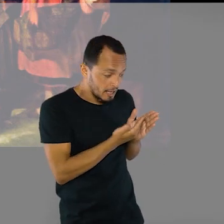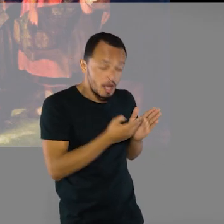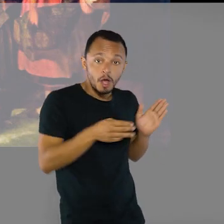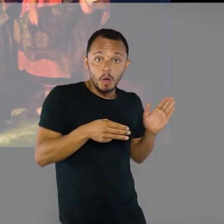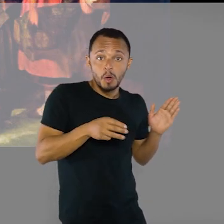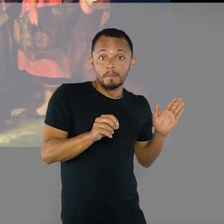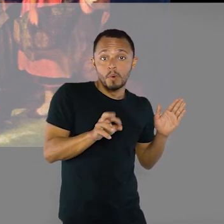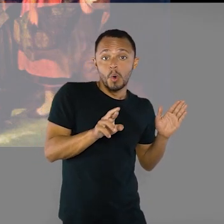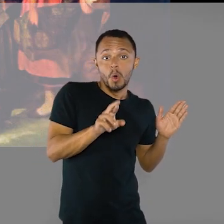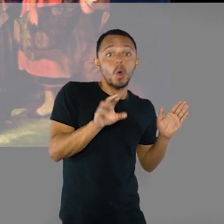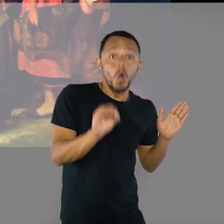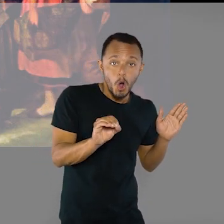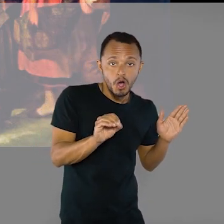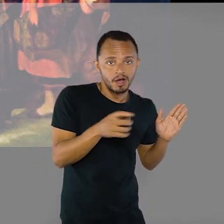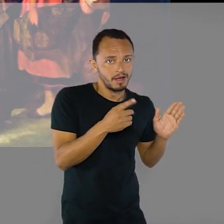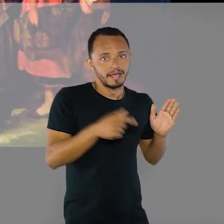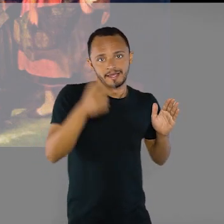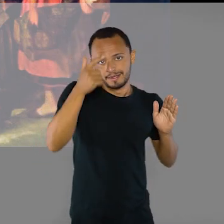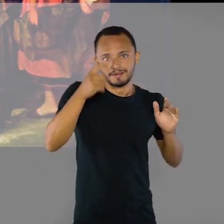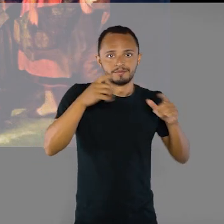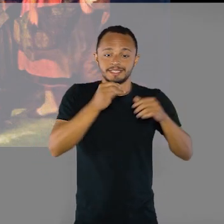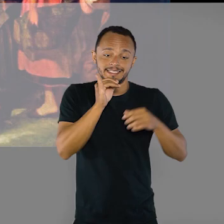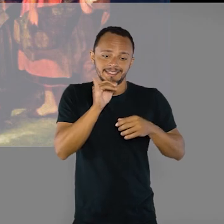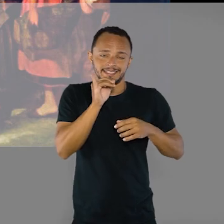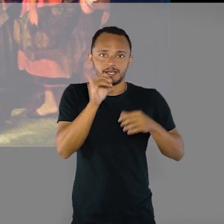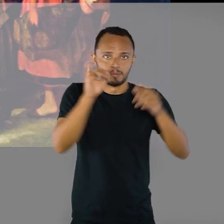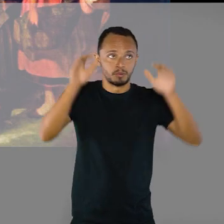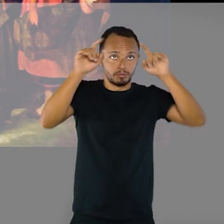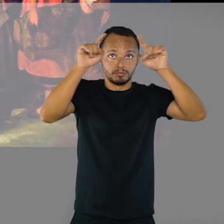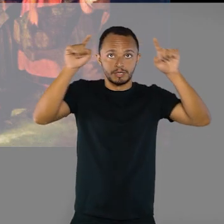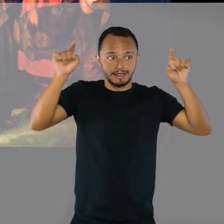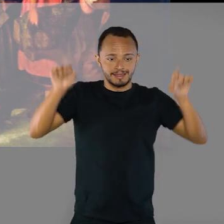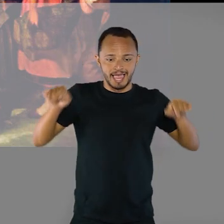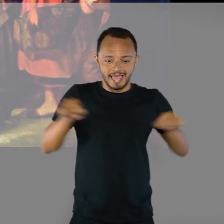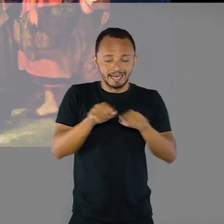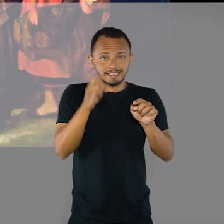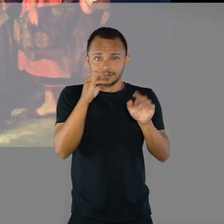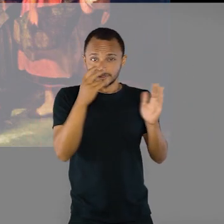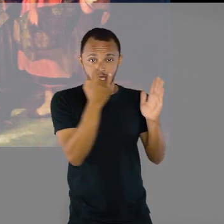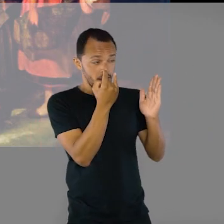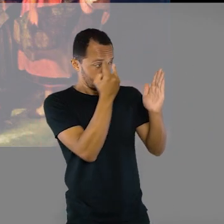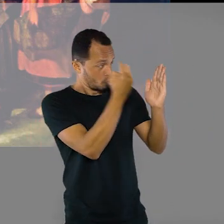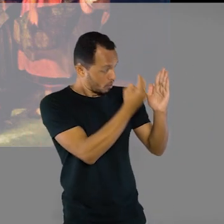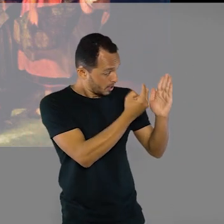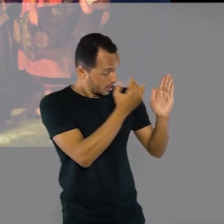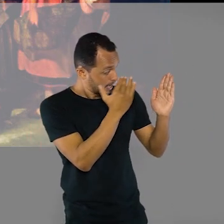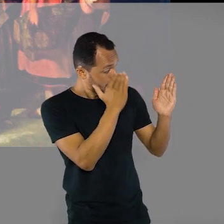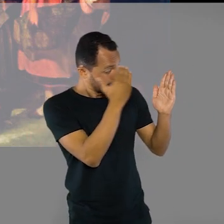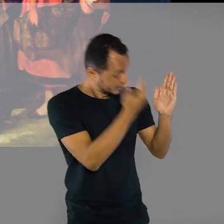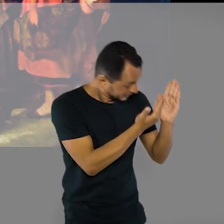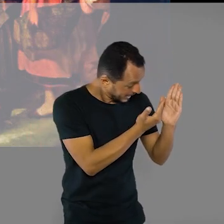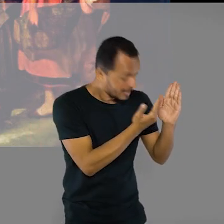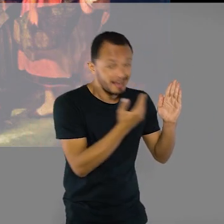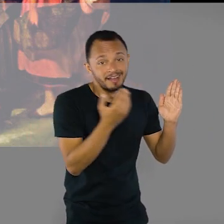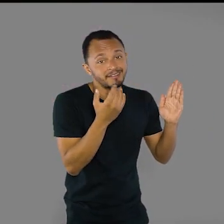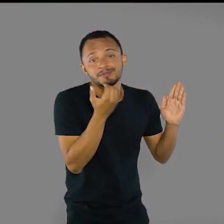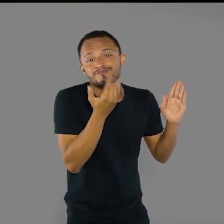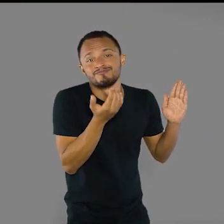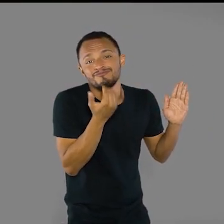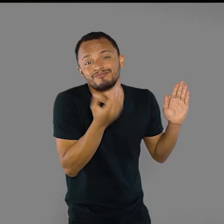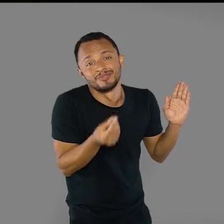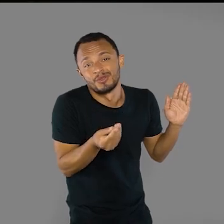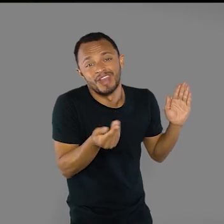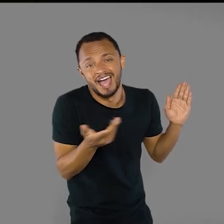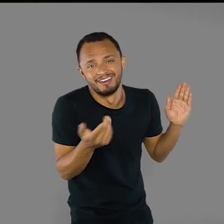seriam hidrocéfalos, por causa do tamanho da cabeça. Essa tela não fez sucesso na época, faria depois. Mas a